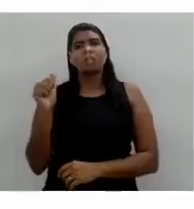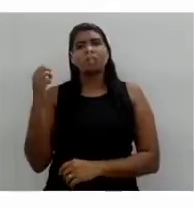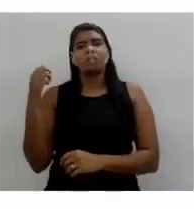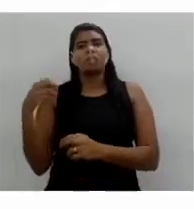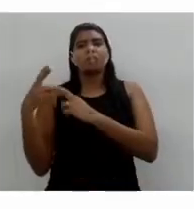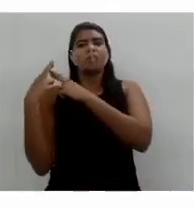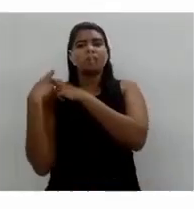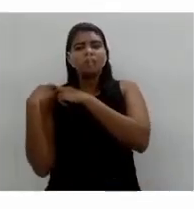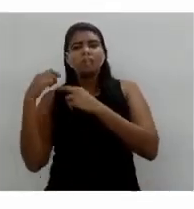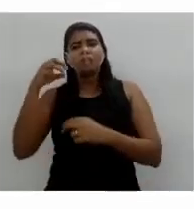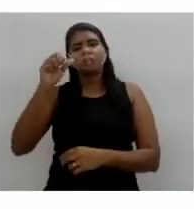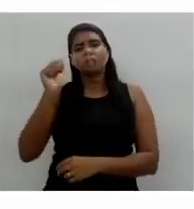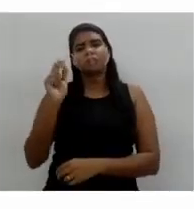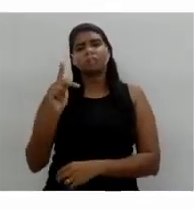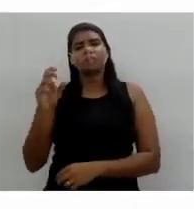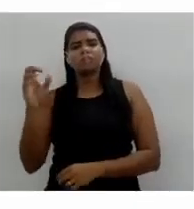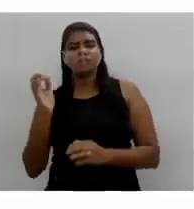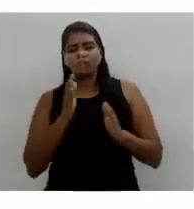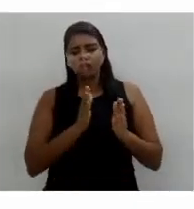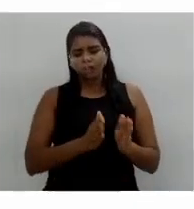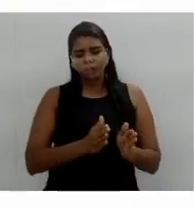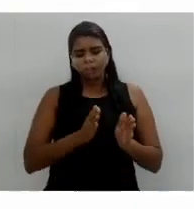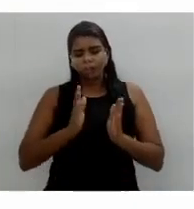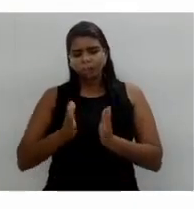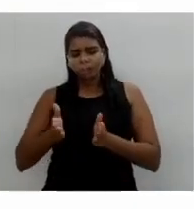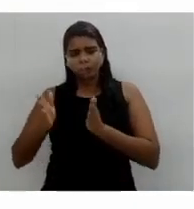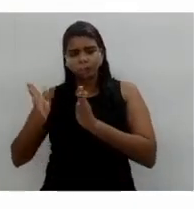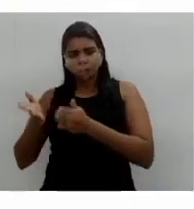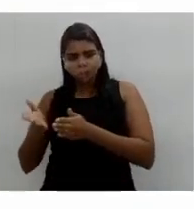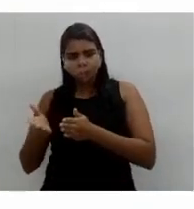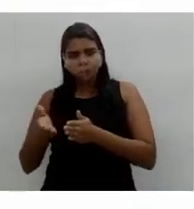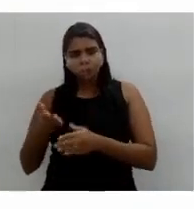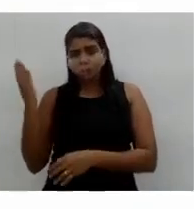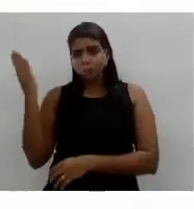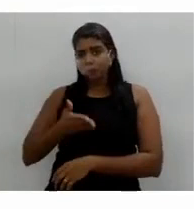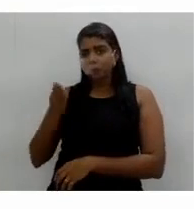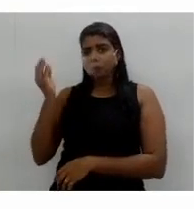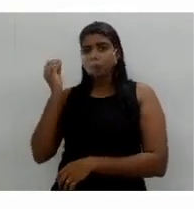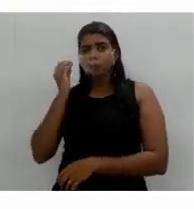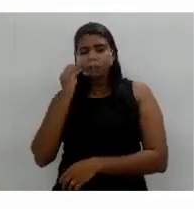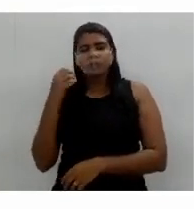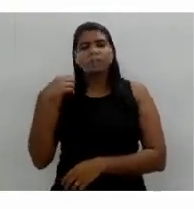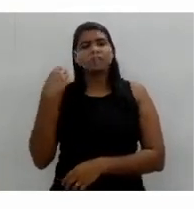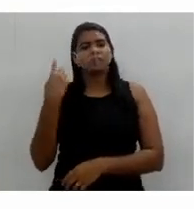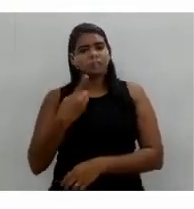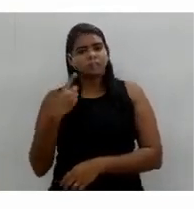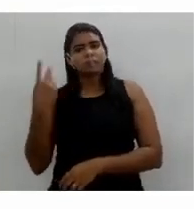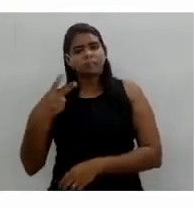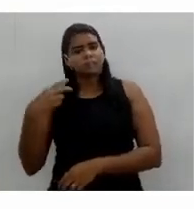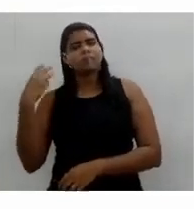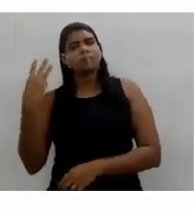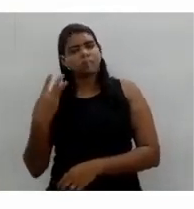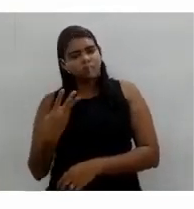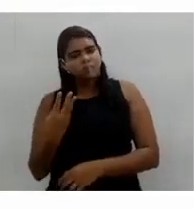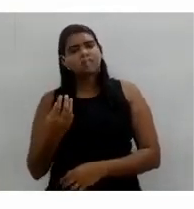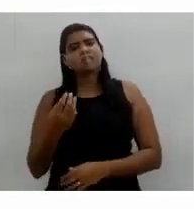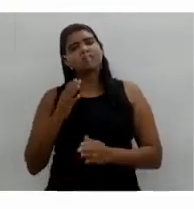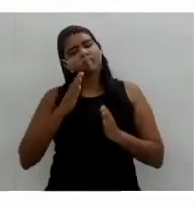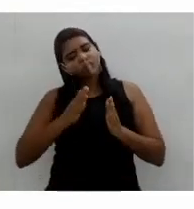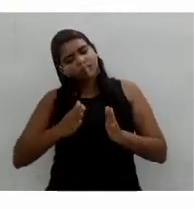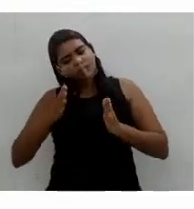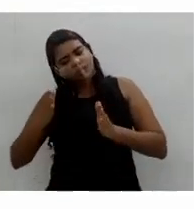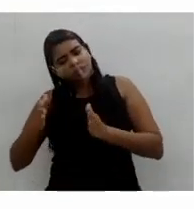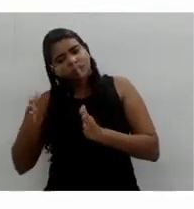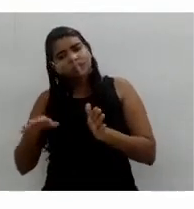missão aconteceu em várias etapas de testes, certo? Então, teve Apolo 1, 2, 3,